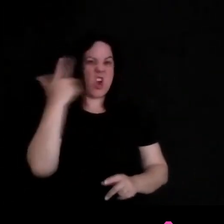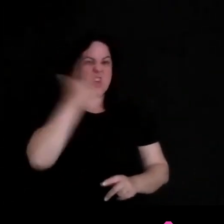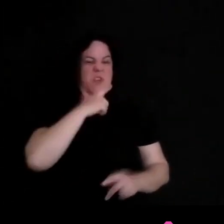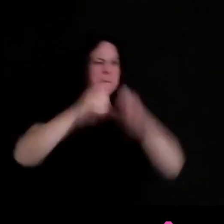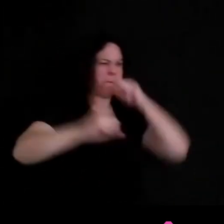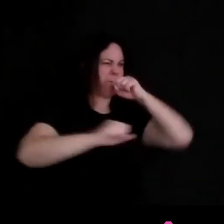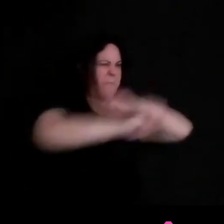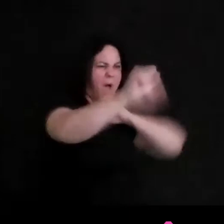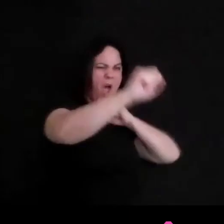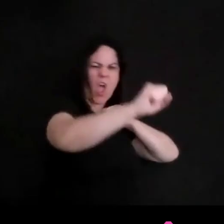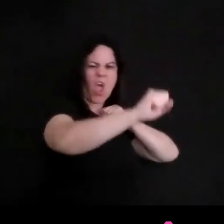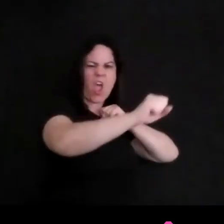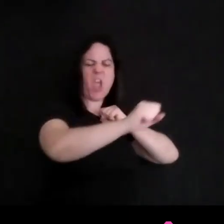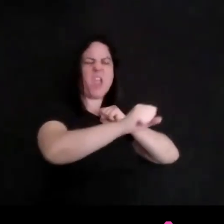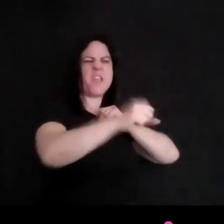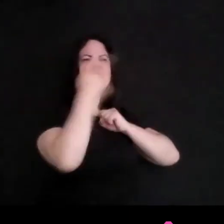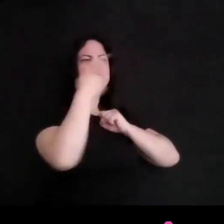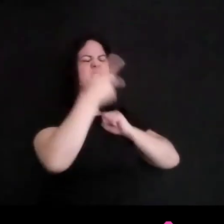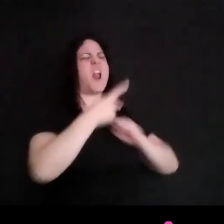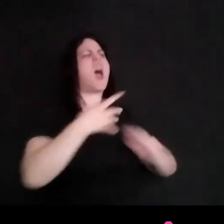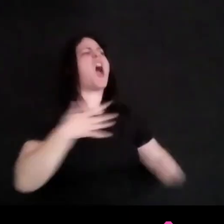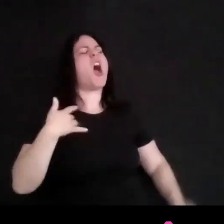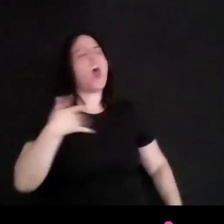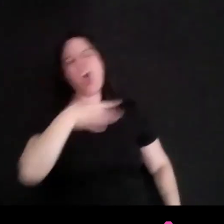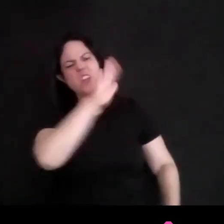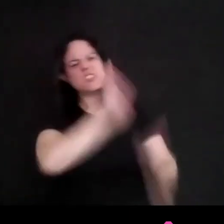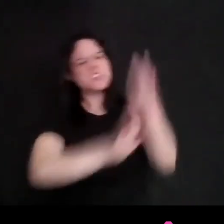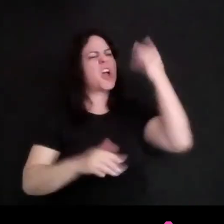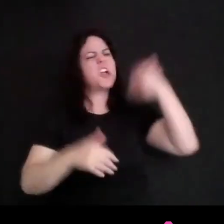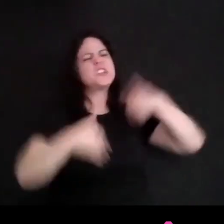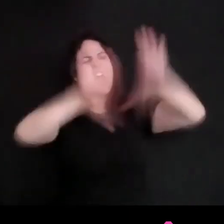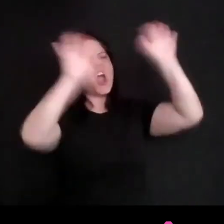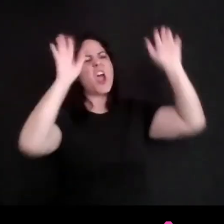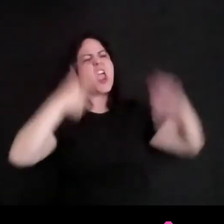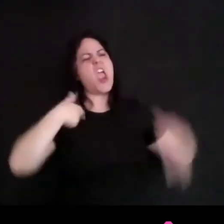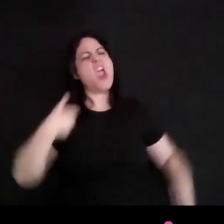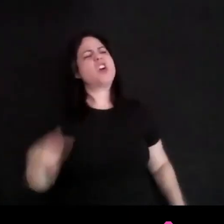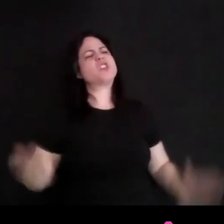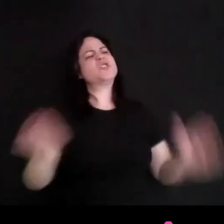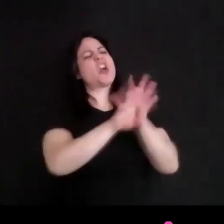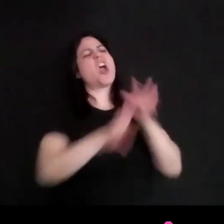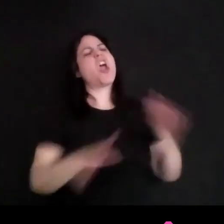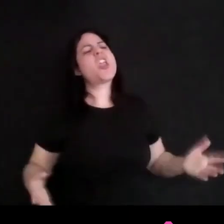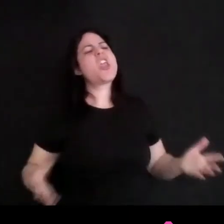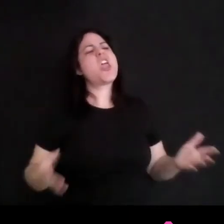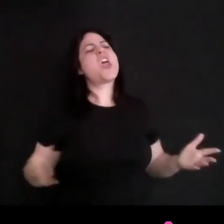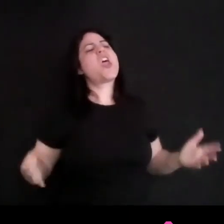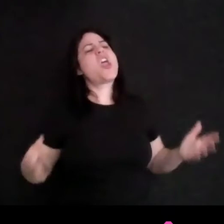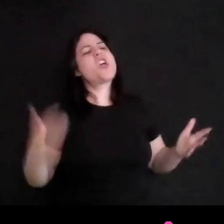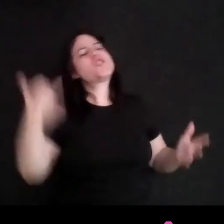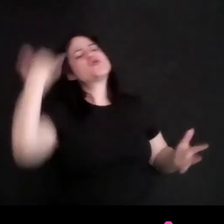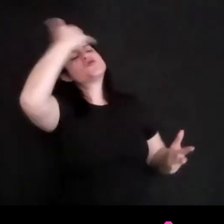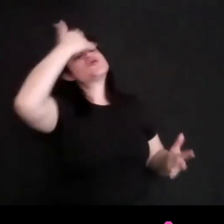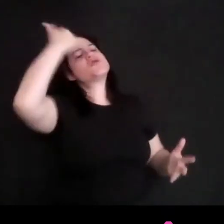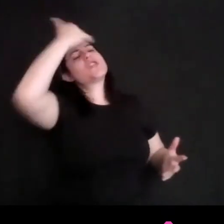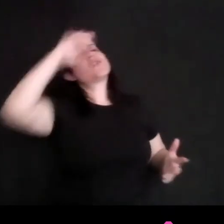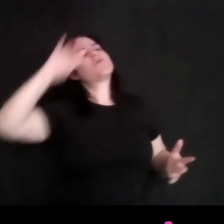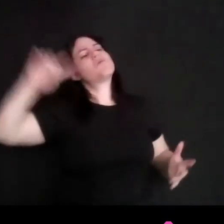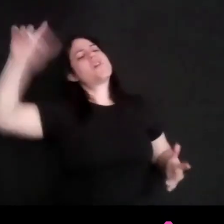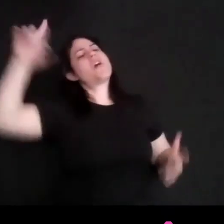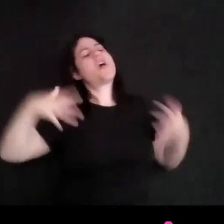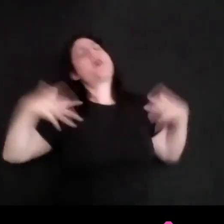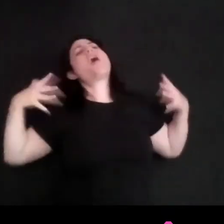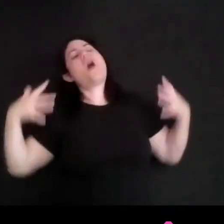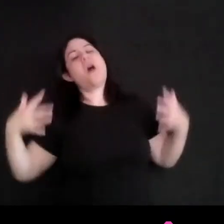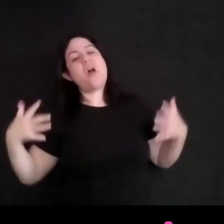assim: sai da minha frente, que eu cheguei, ungido de Deus, está muito